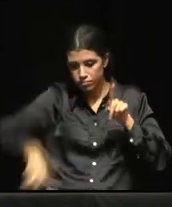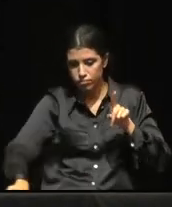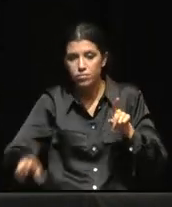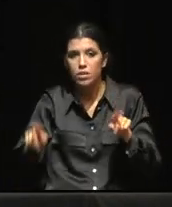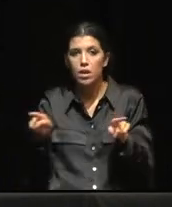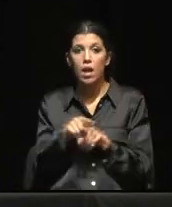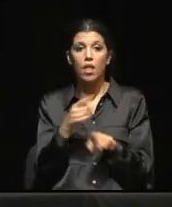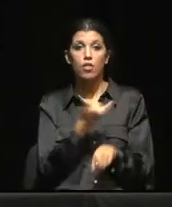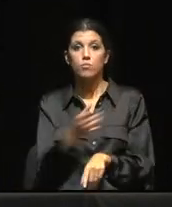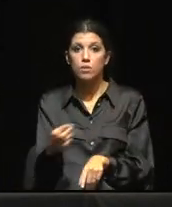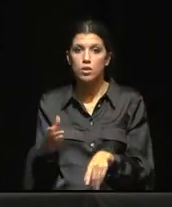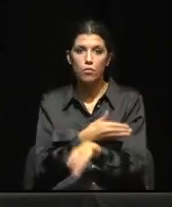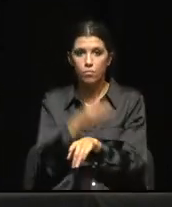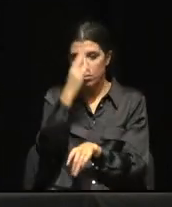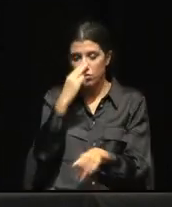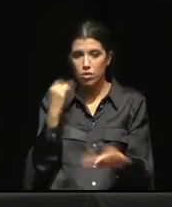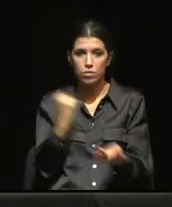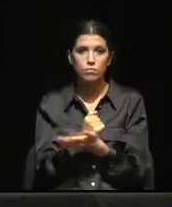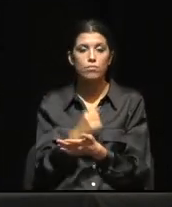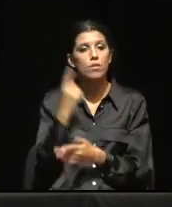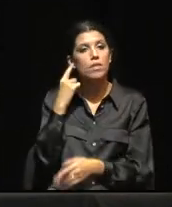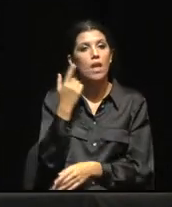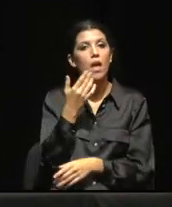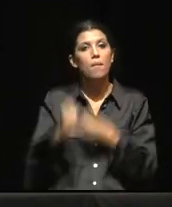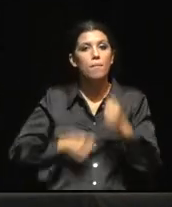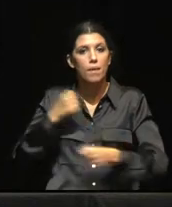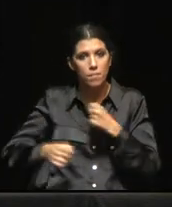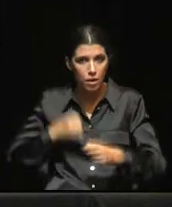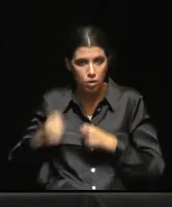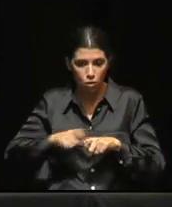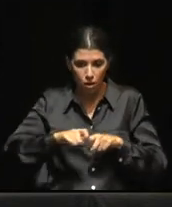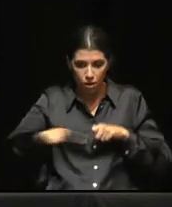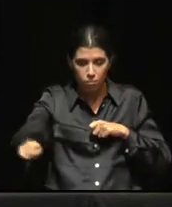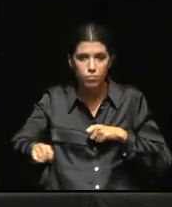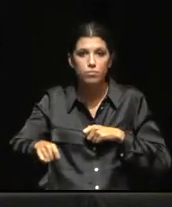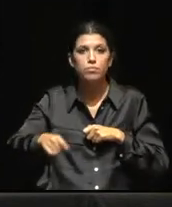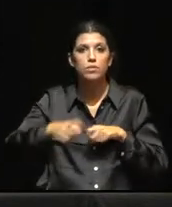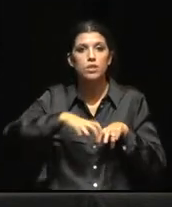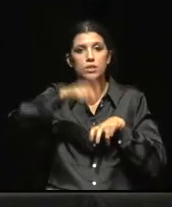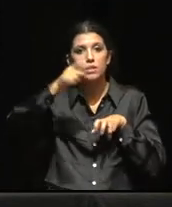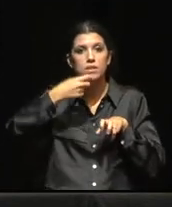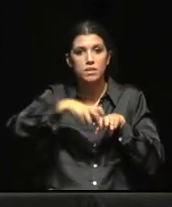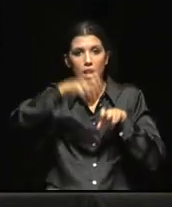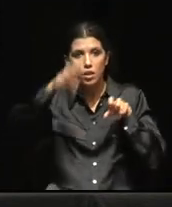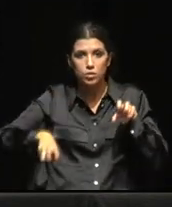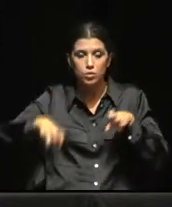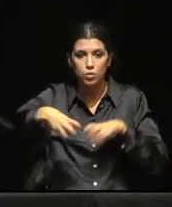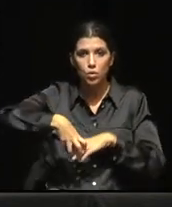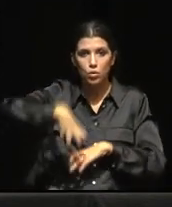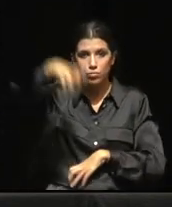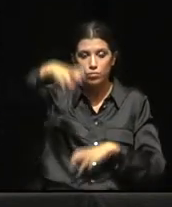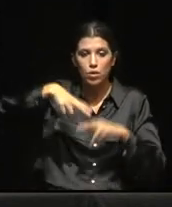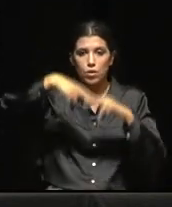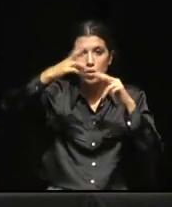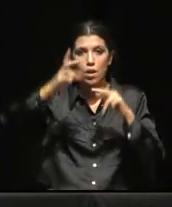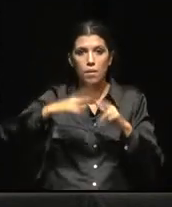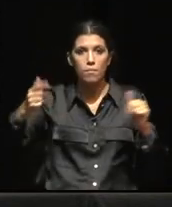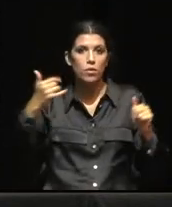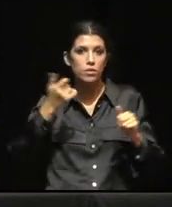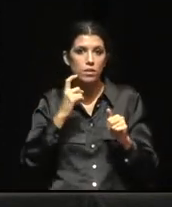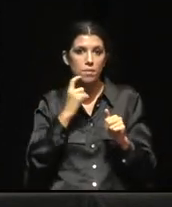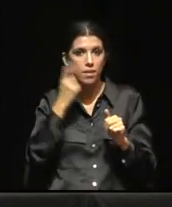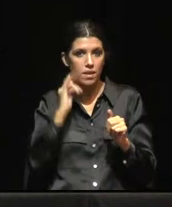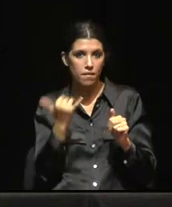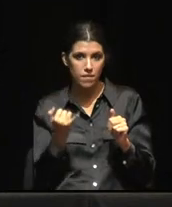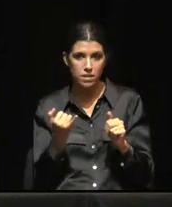2009 no momento histórico durante o 19ª meia maratona de Lisboa saltou novamente do topo do Pilar da ponte 25 de Abril com